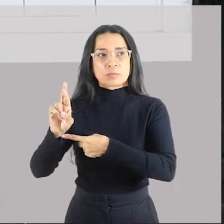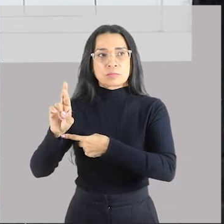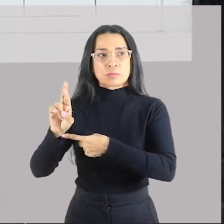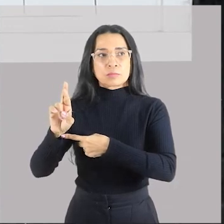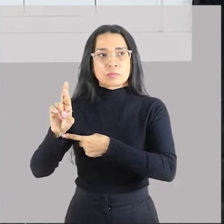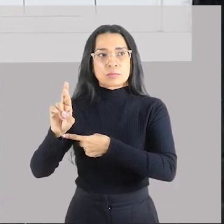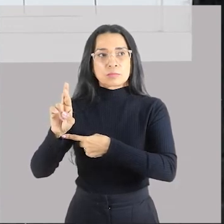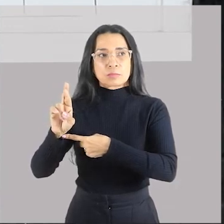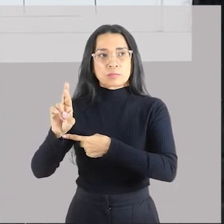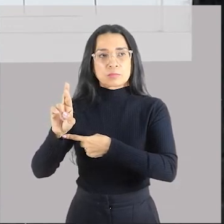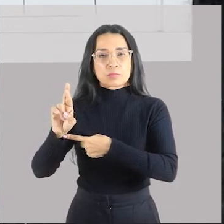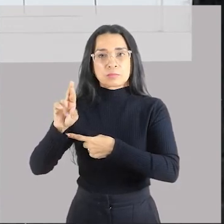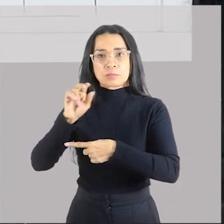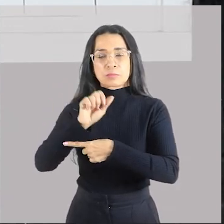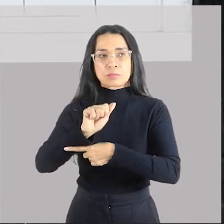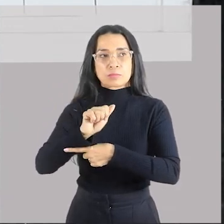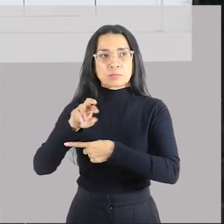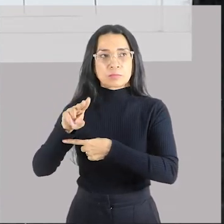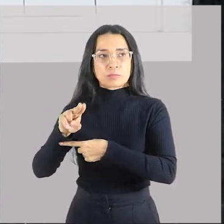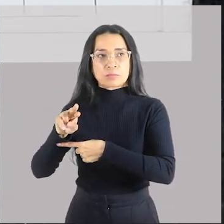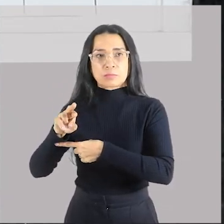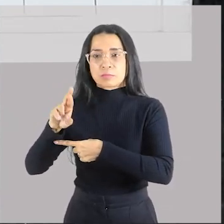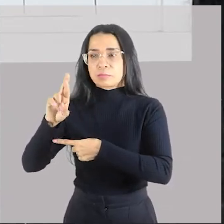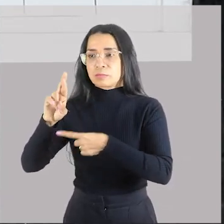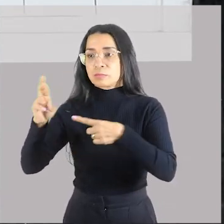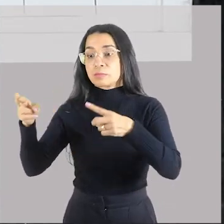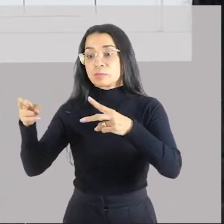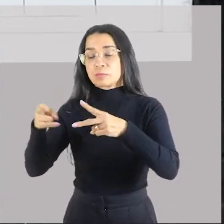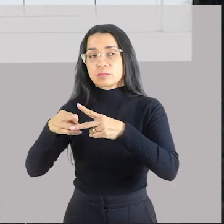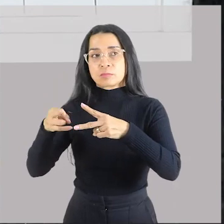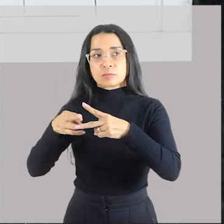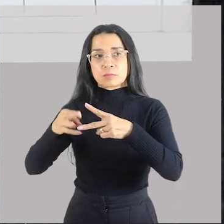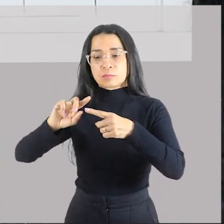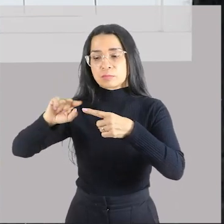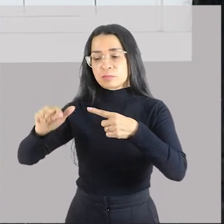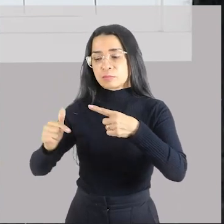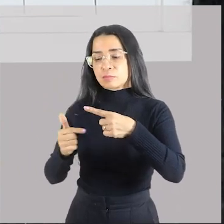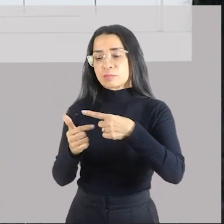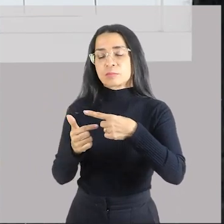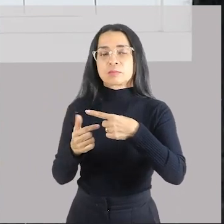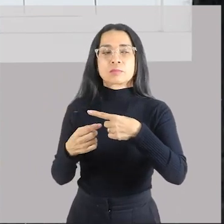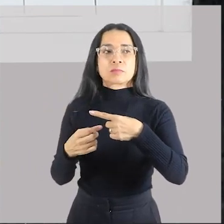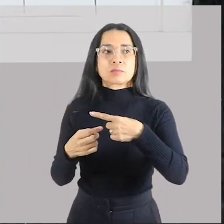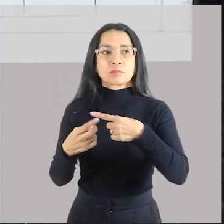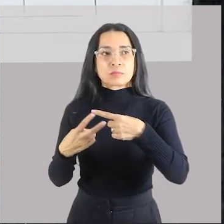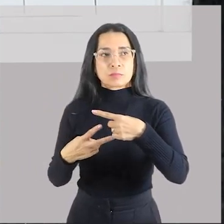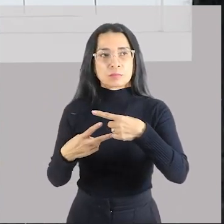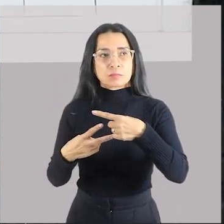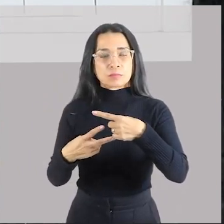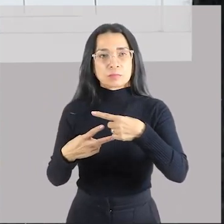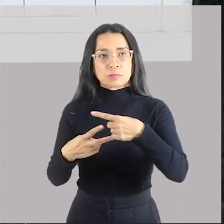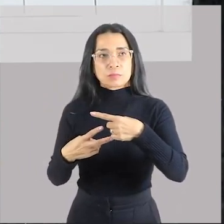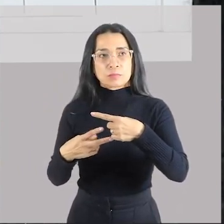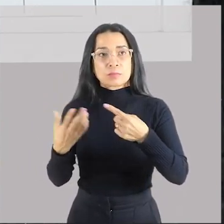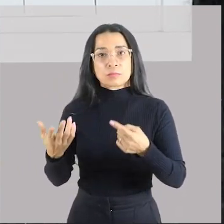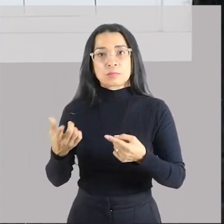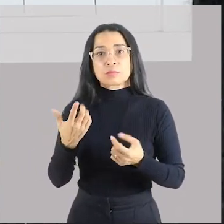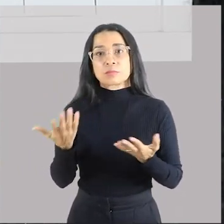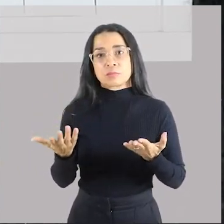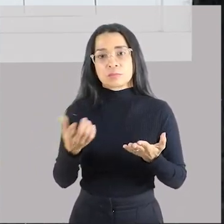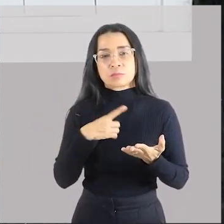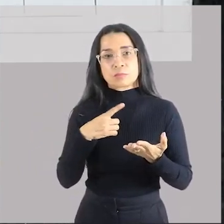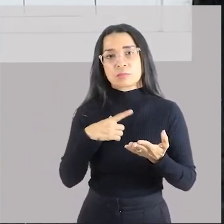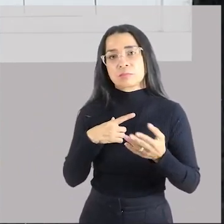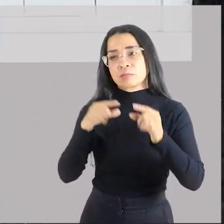Então, o apótema é igual ao raio dividido por 2. Tá? Então, turma,